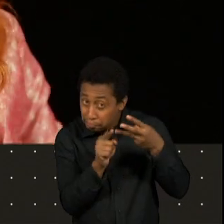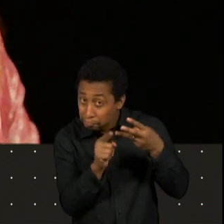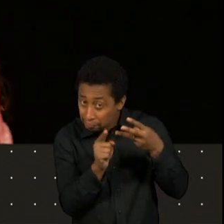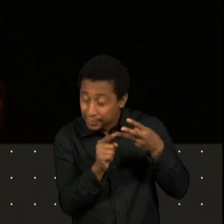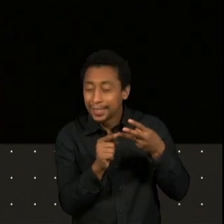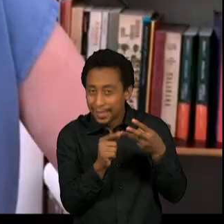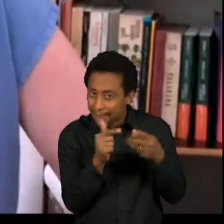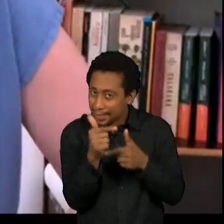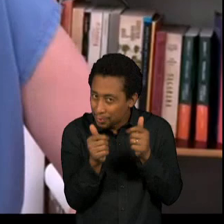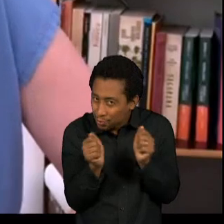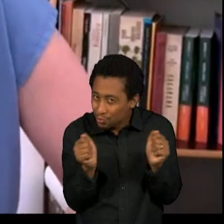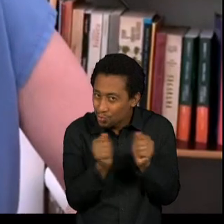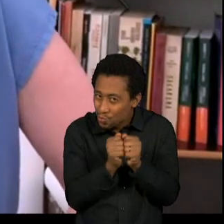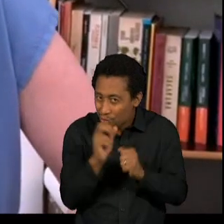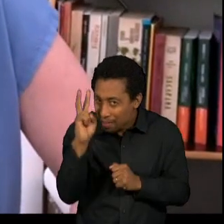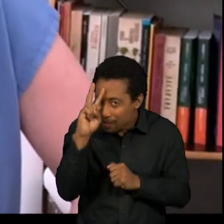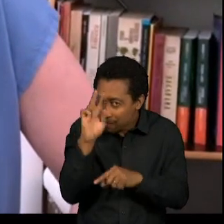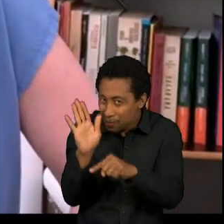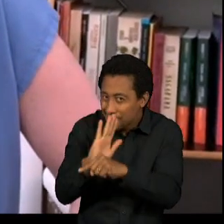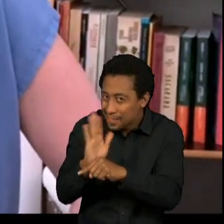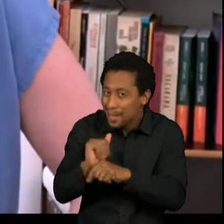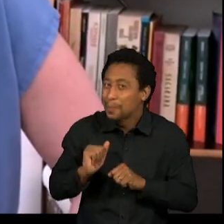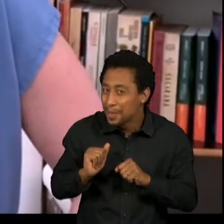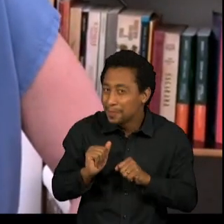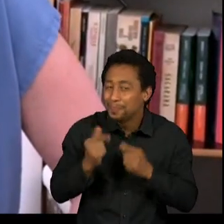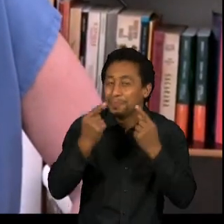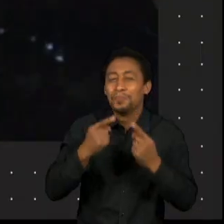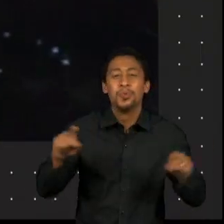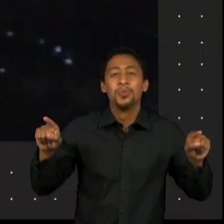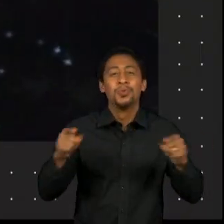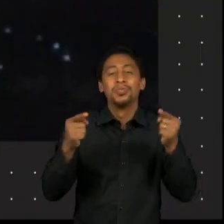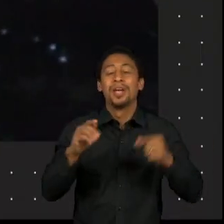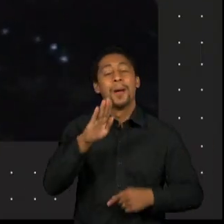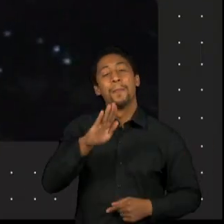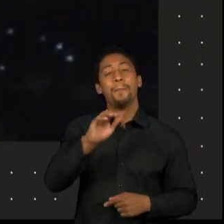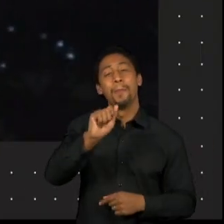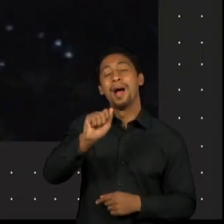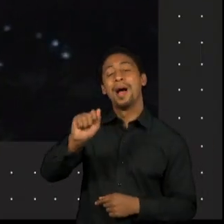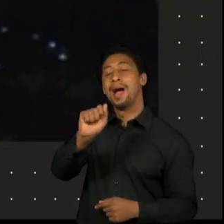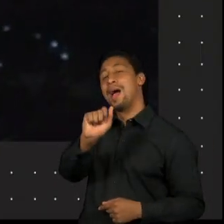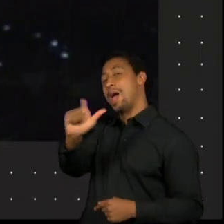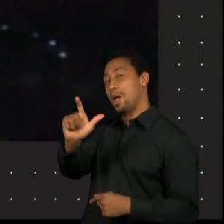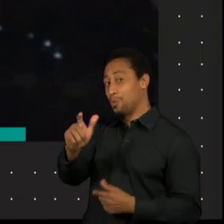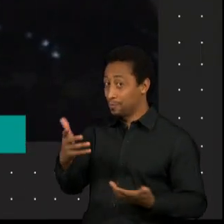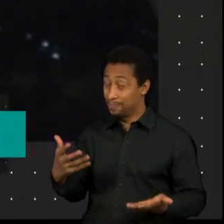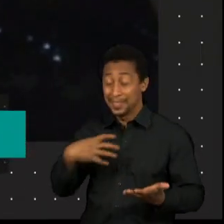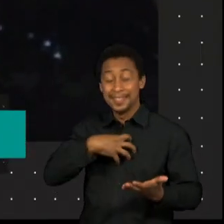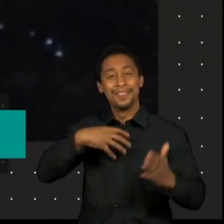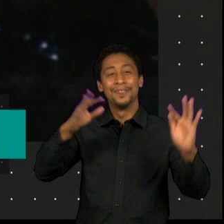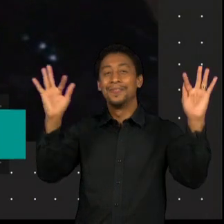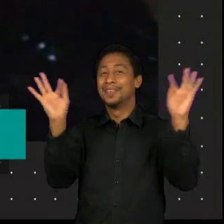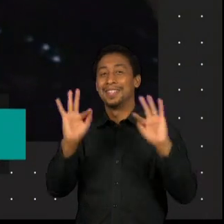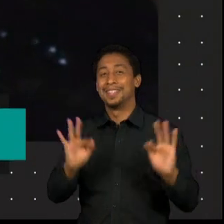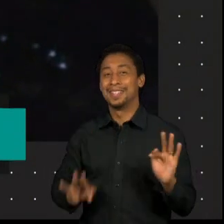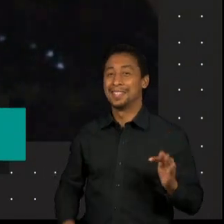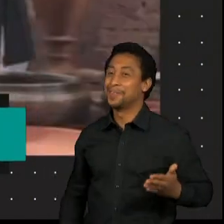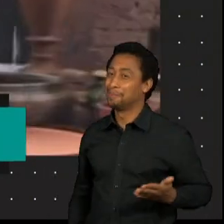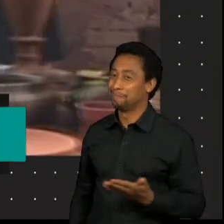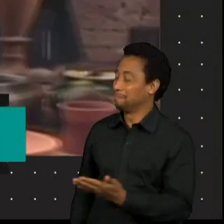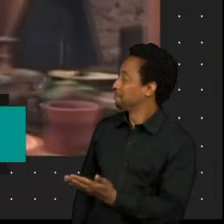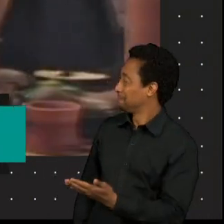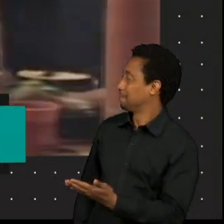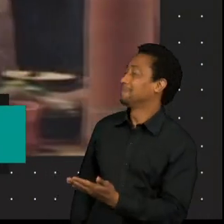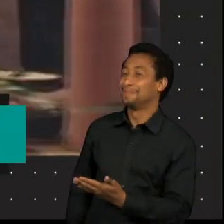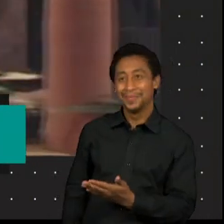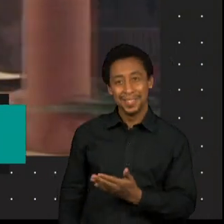participar de um projeto seu no cinema, Canção para Baal. Fiquei muito feliz de participar desse seu sonho, de poder ajudar a realizar esse